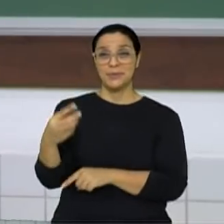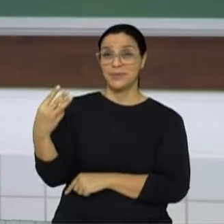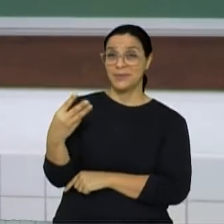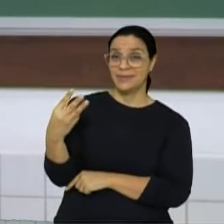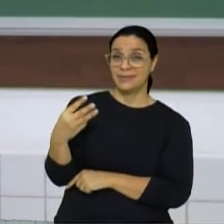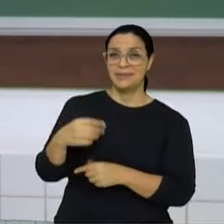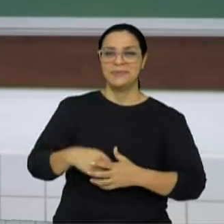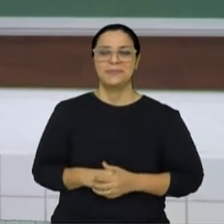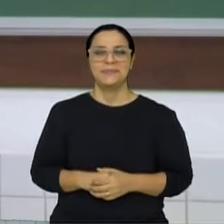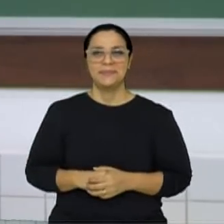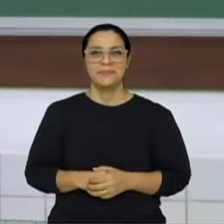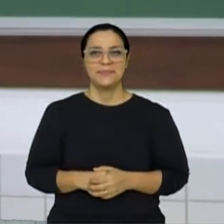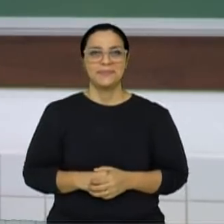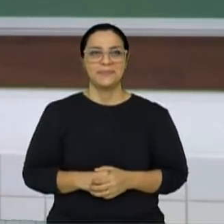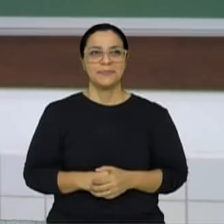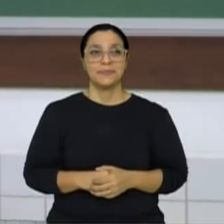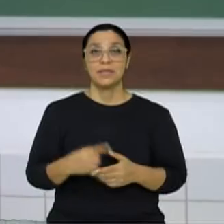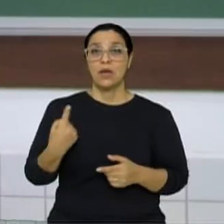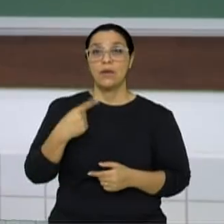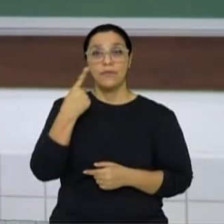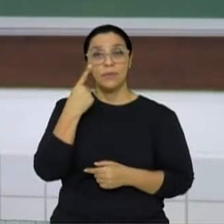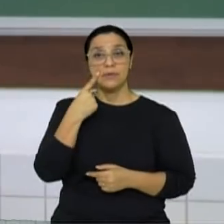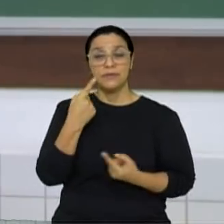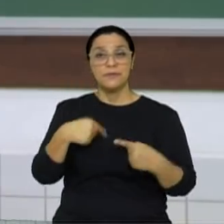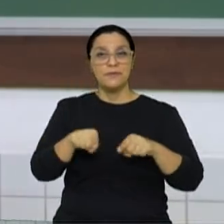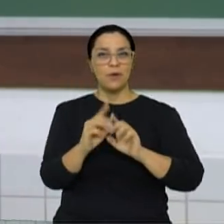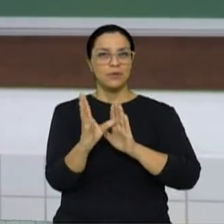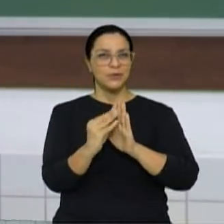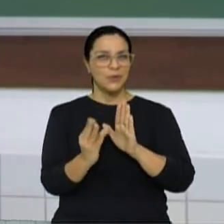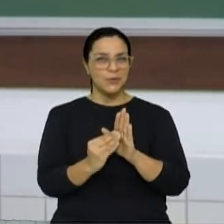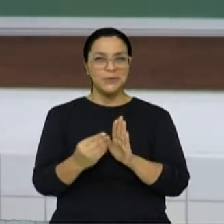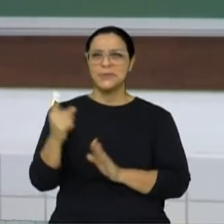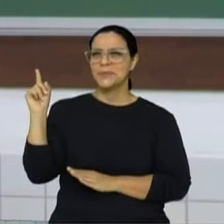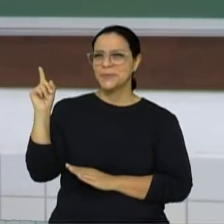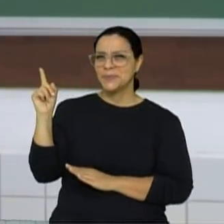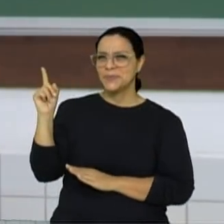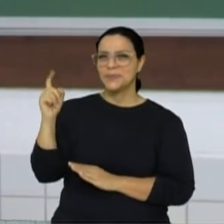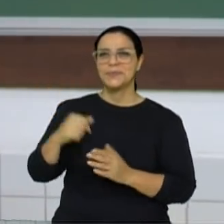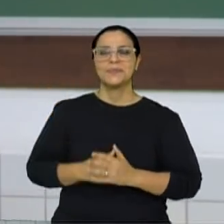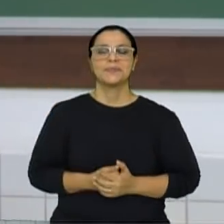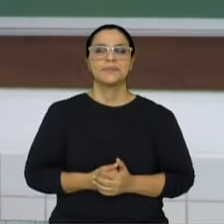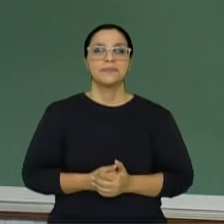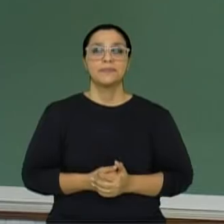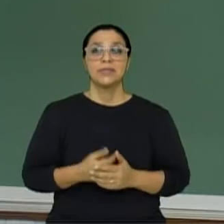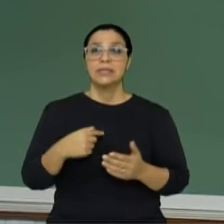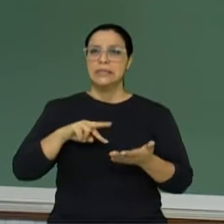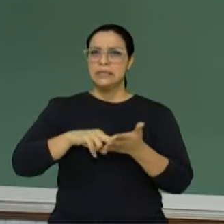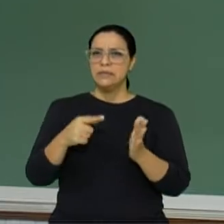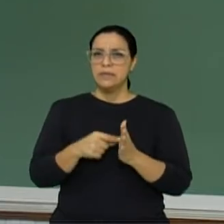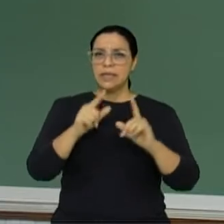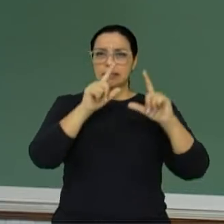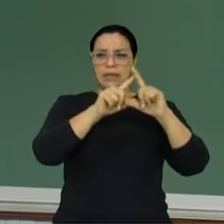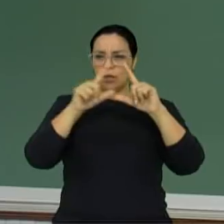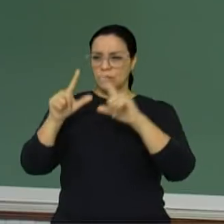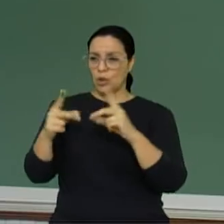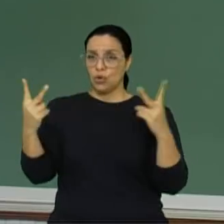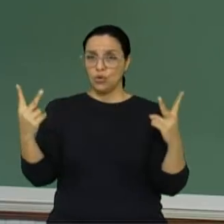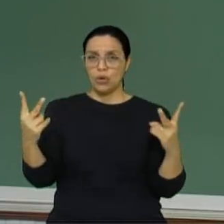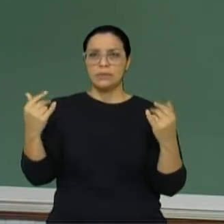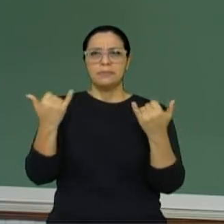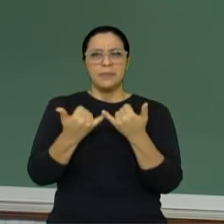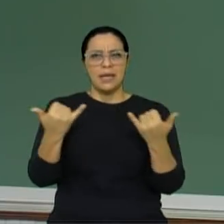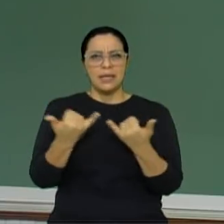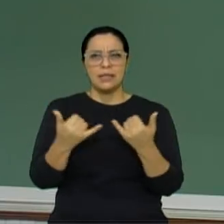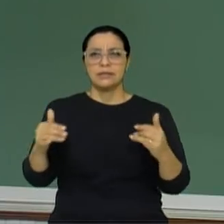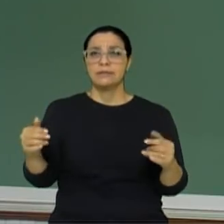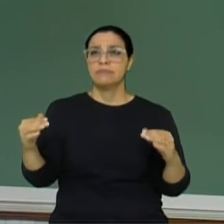beleza? E vamos aí retomar um pouquinho o que é a semelhança. Venha comigo. Está lá assim, semelhança de triângulos, dois triângulos são semelhantes,